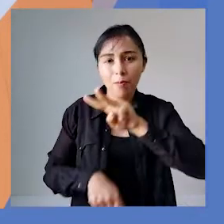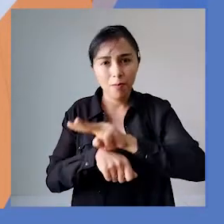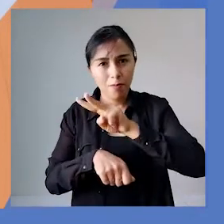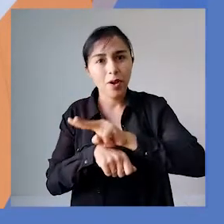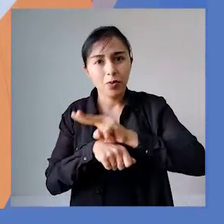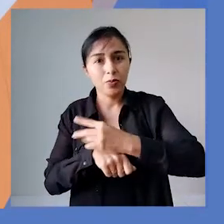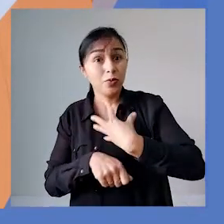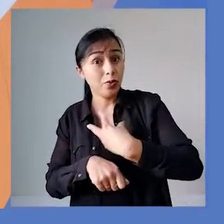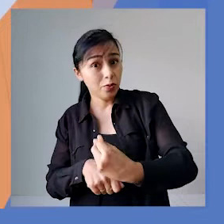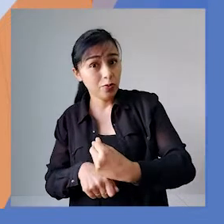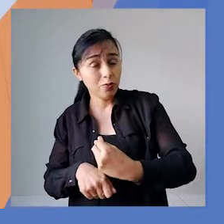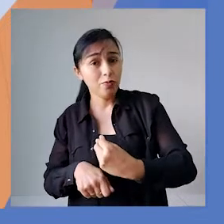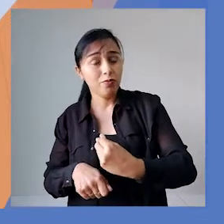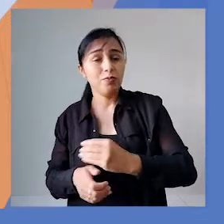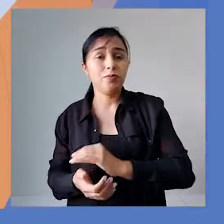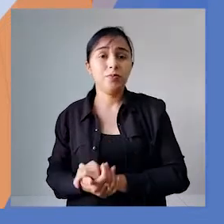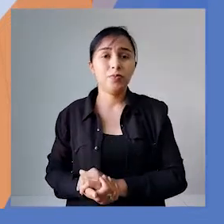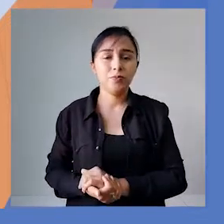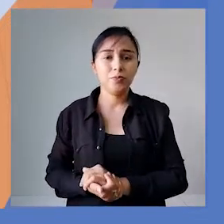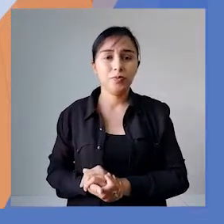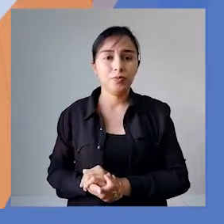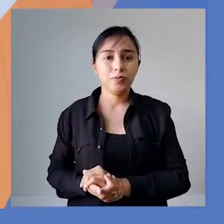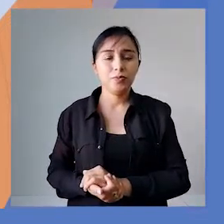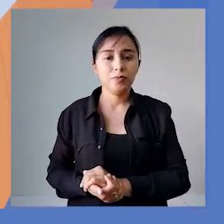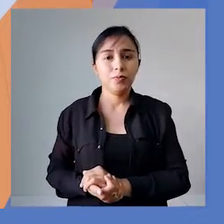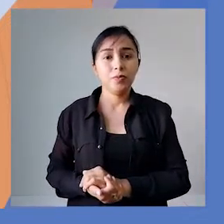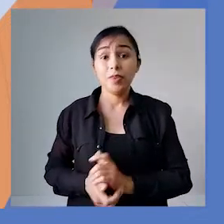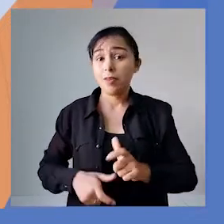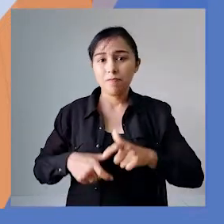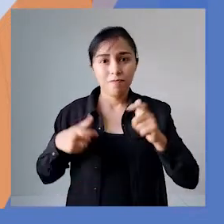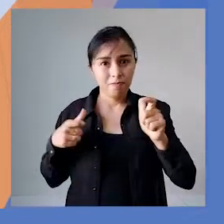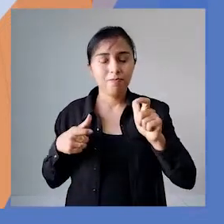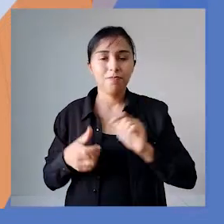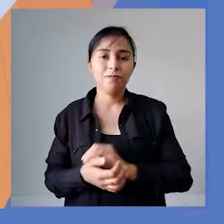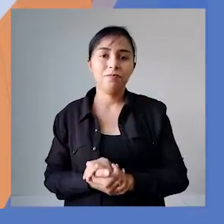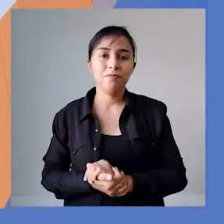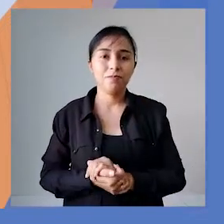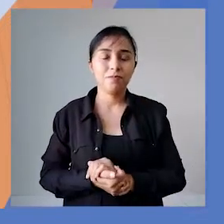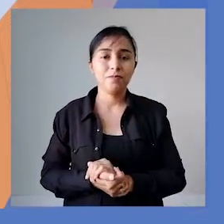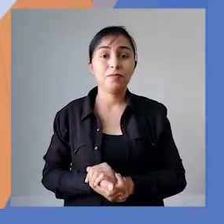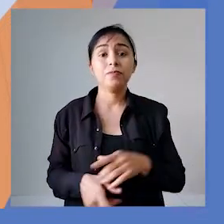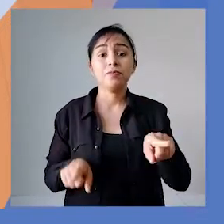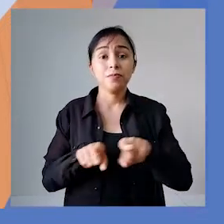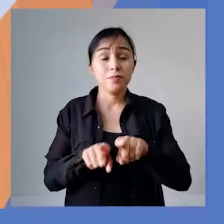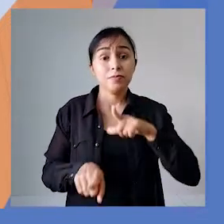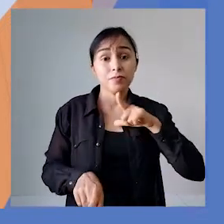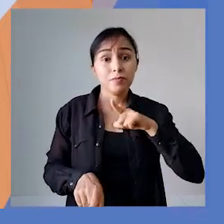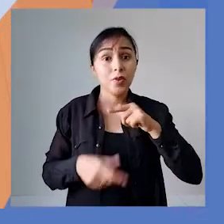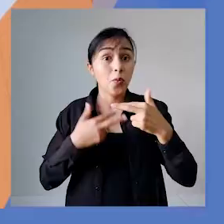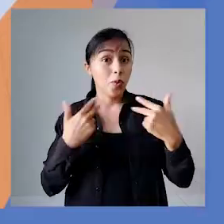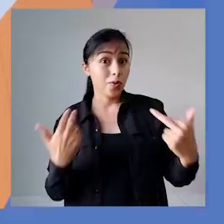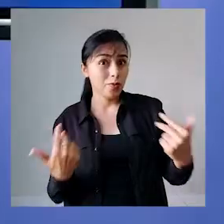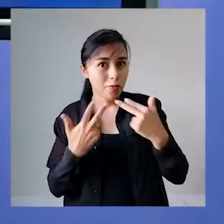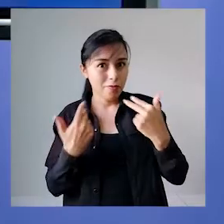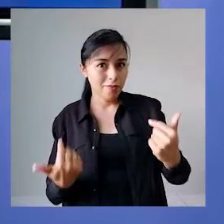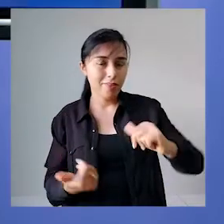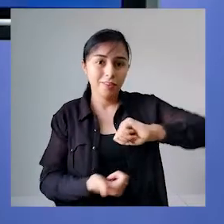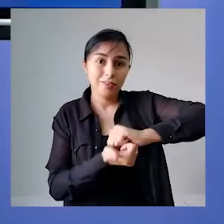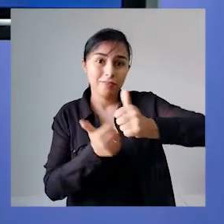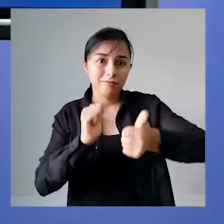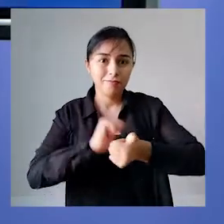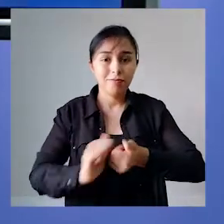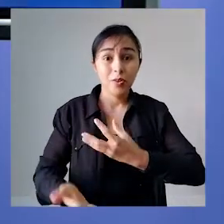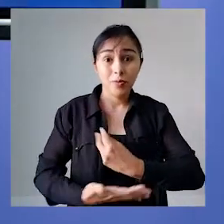seu filhote, ela cuida do seu filhote, pelo menos na maioria dos casos. E nós temos uma grande novidade evolutiva nos mamíferos,